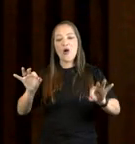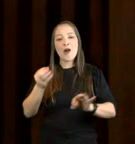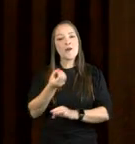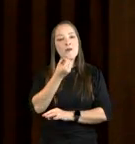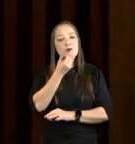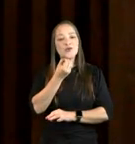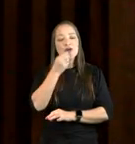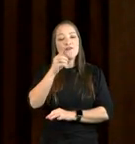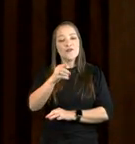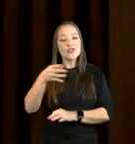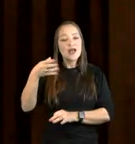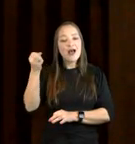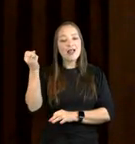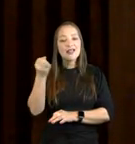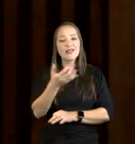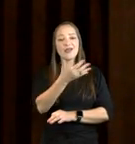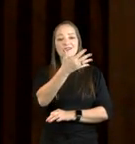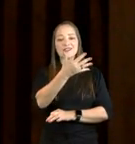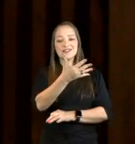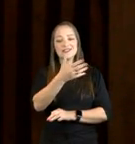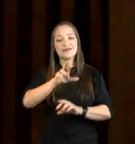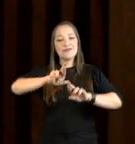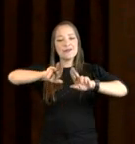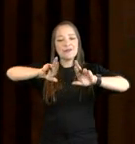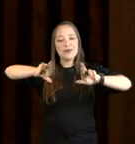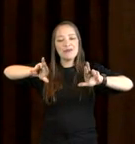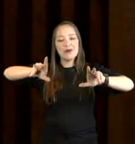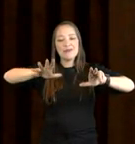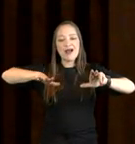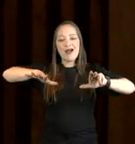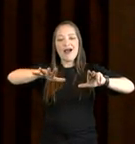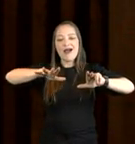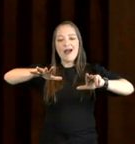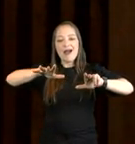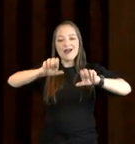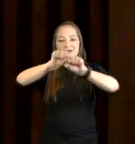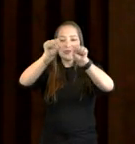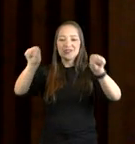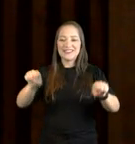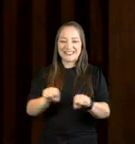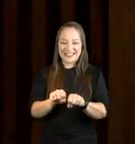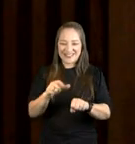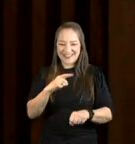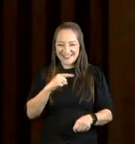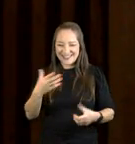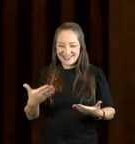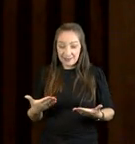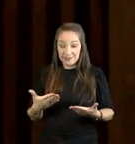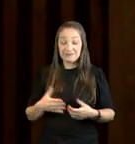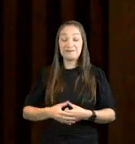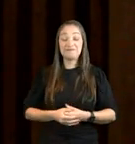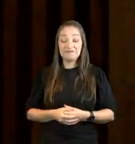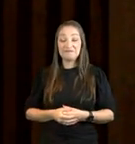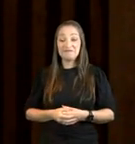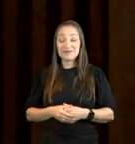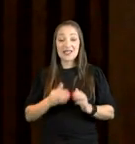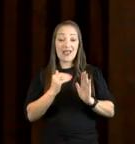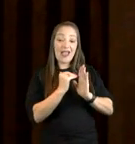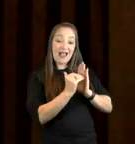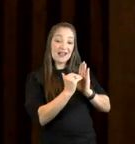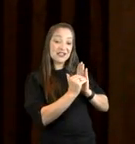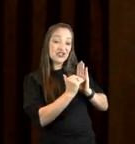uma atualização nas mais diversas áreas abrangidas pelo sistema. Para acompanhar a agenda do